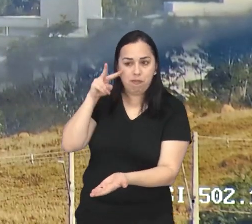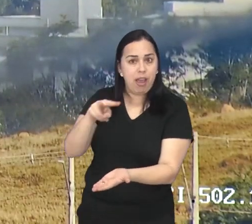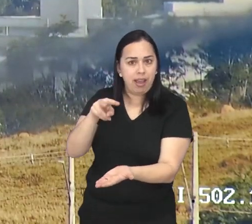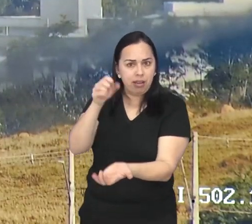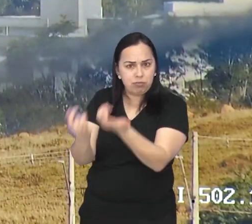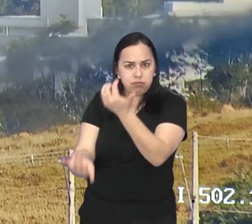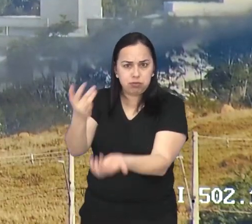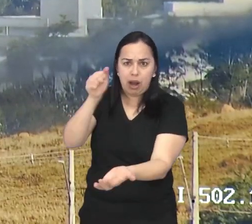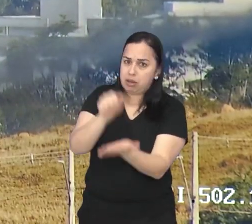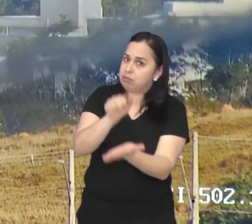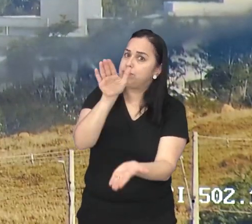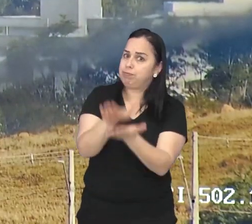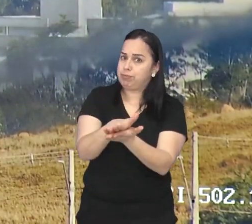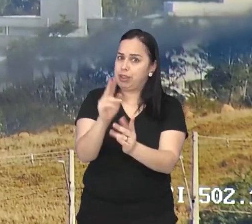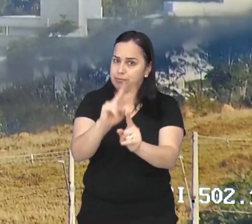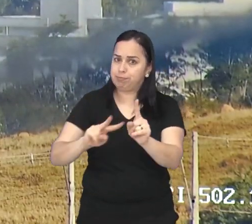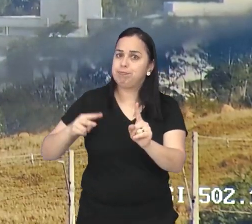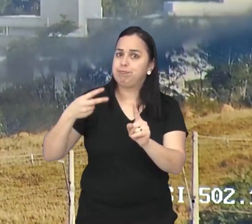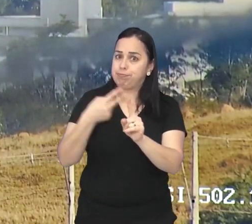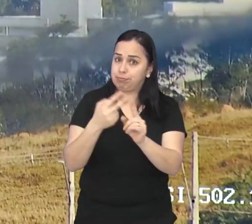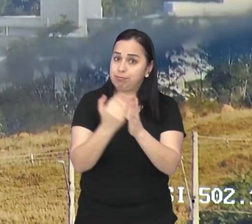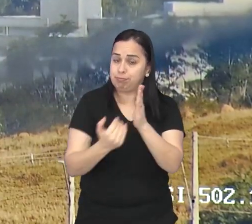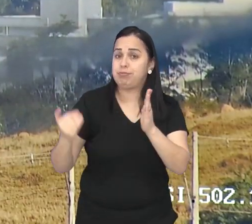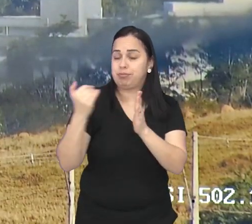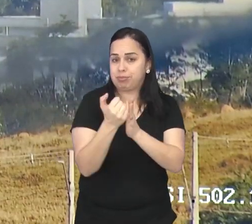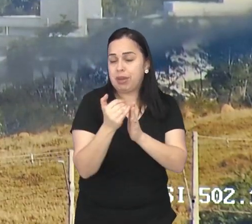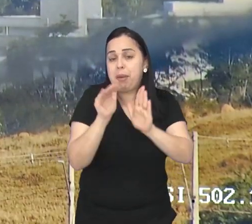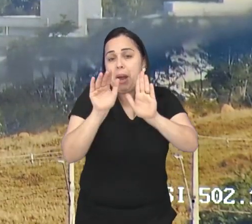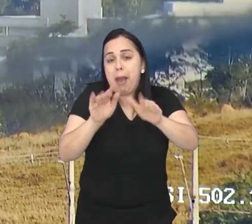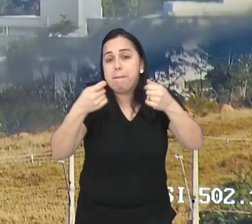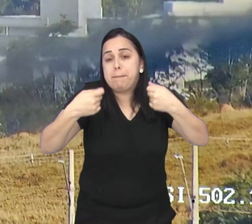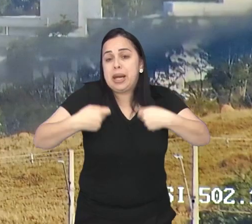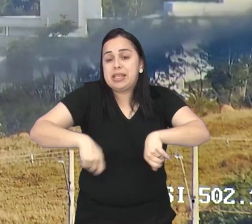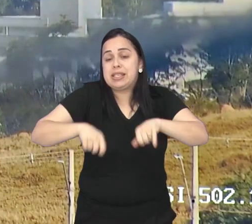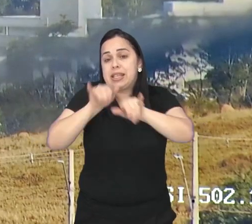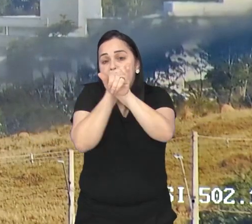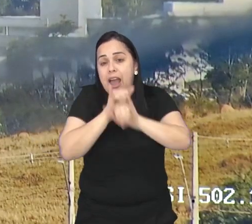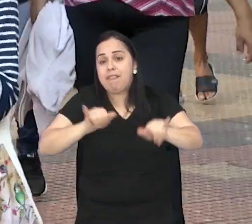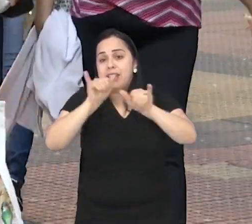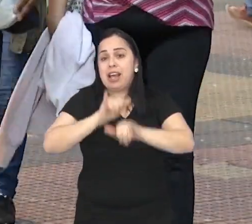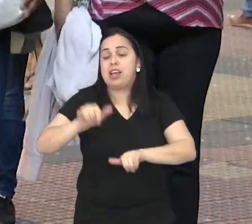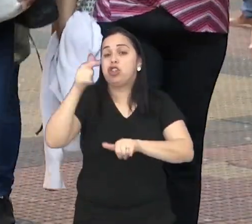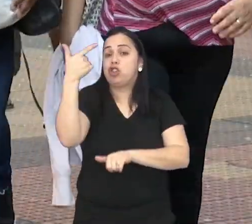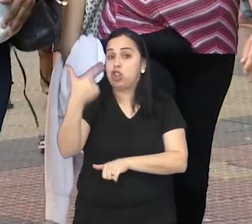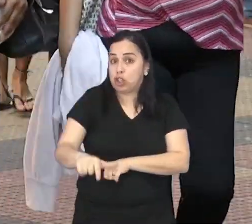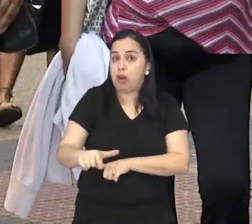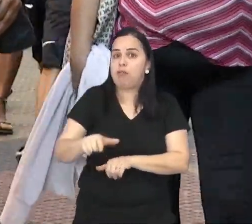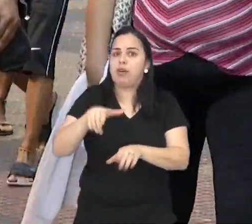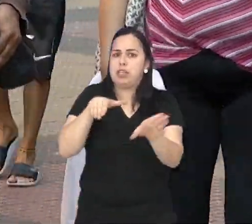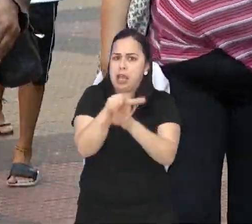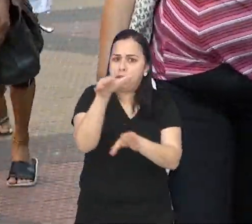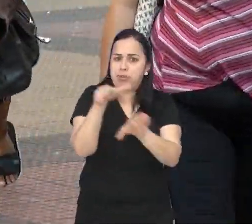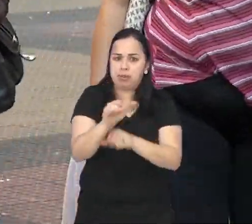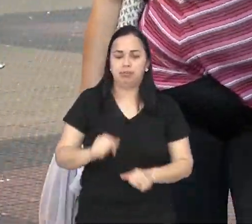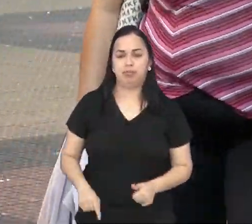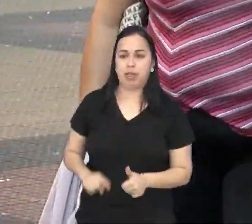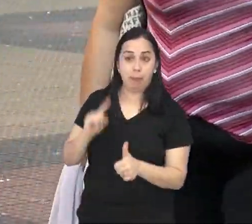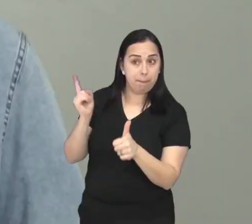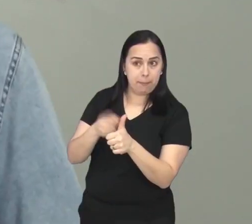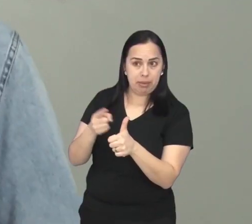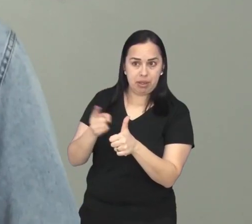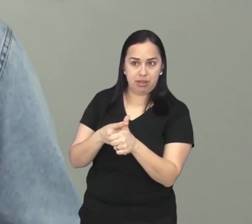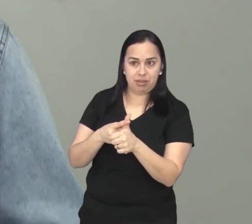multa para quem realiza a prática de queimadas no município, ainda é preciso reforçar o trabalho